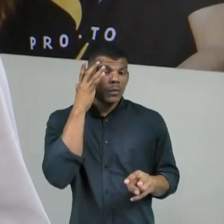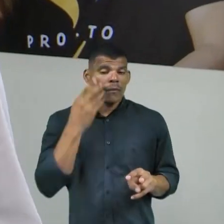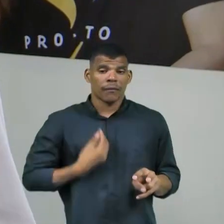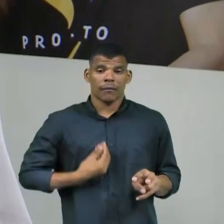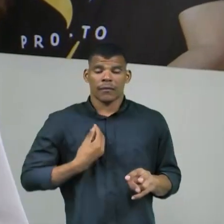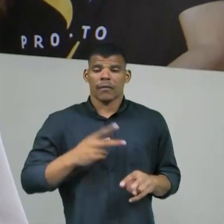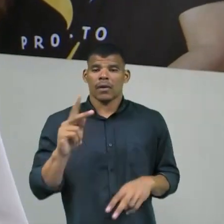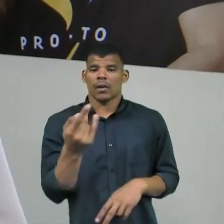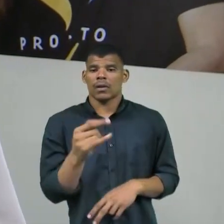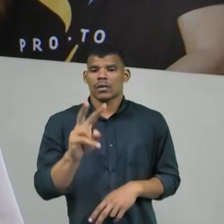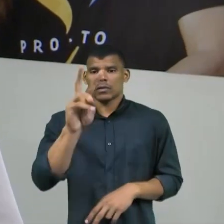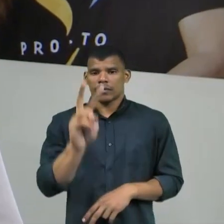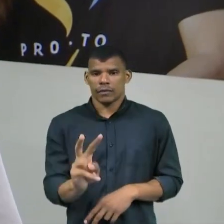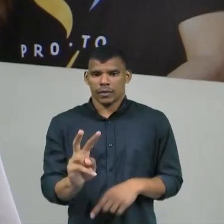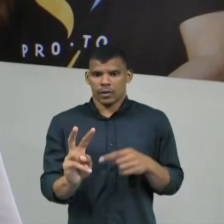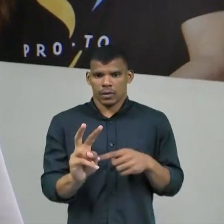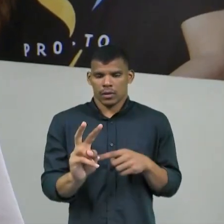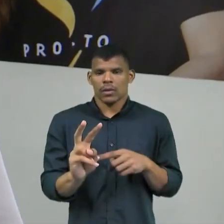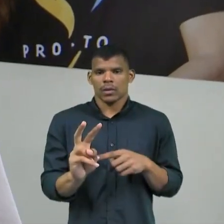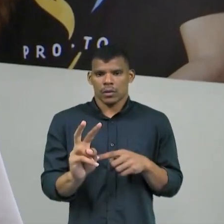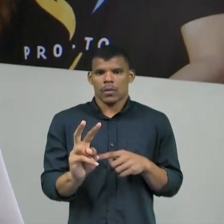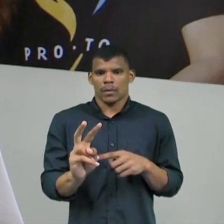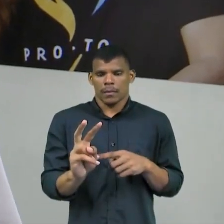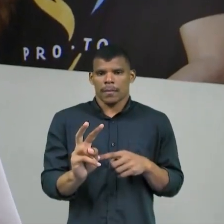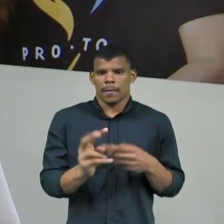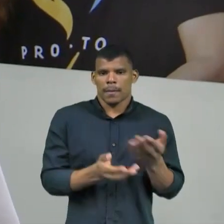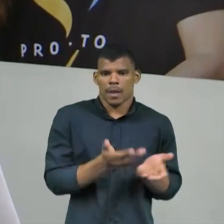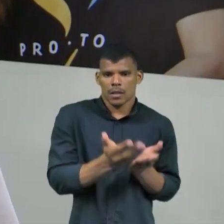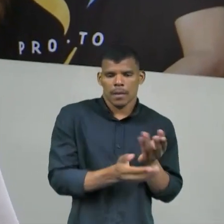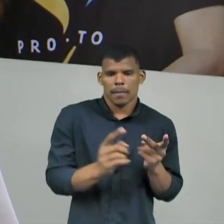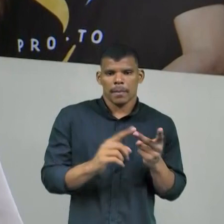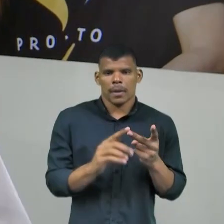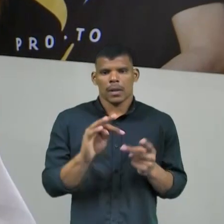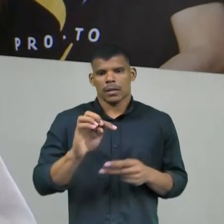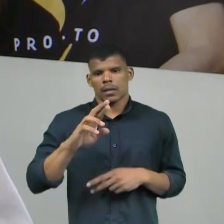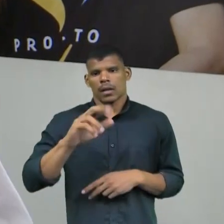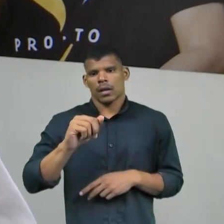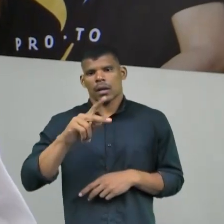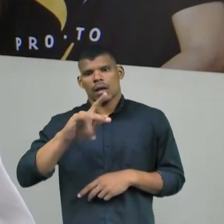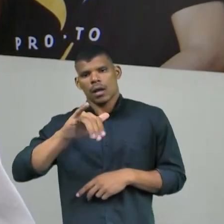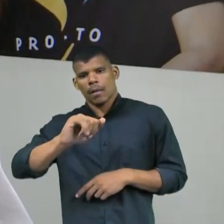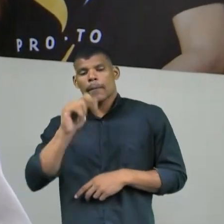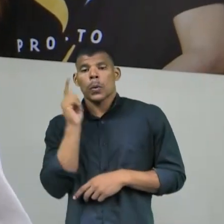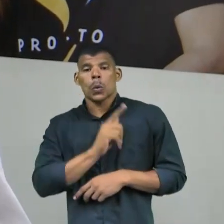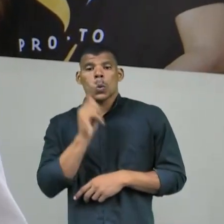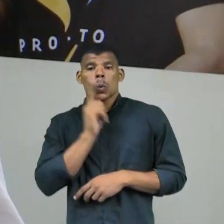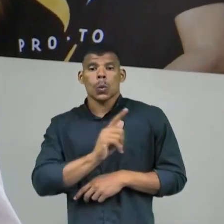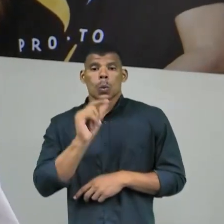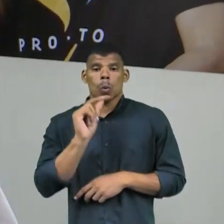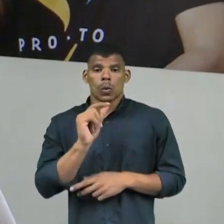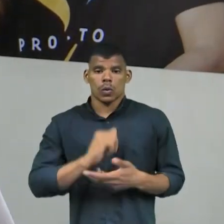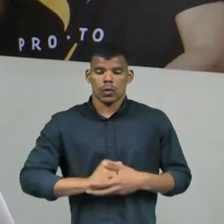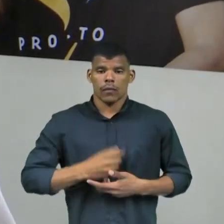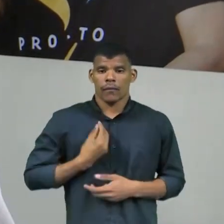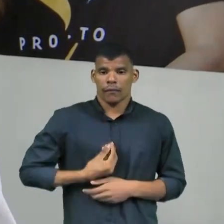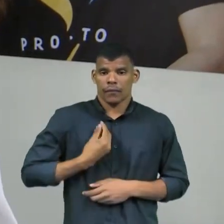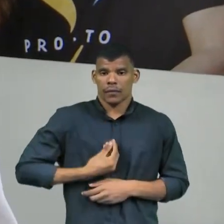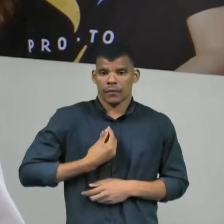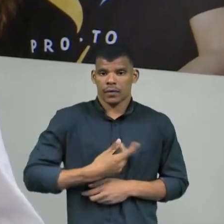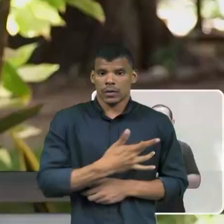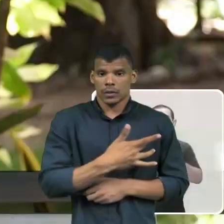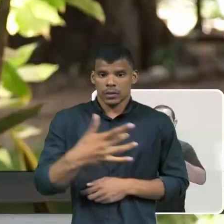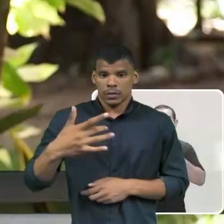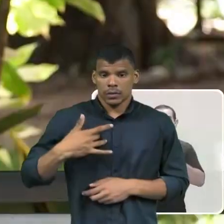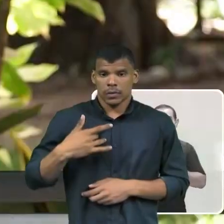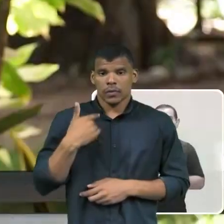HIV e que, devido à adesão ao tratamento, à terapia antirretroviral, conseguem ter uma vida totalmente saudável e